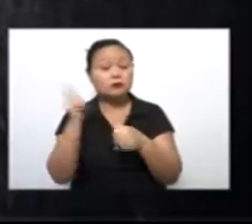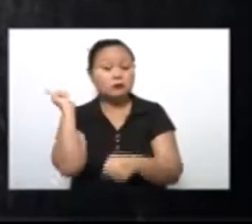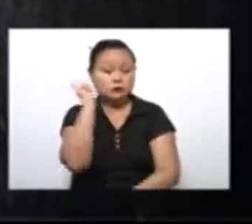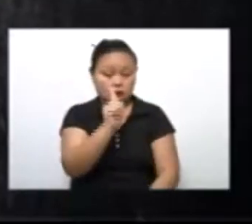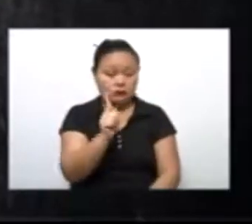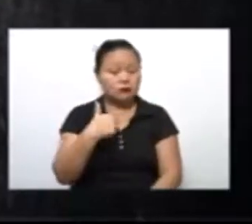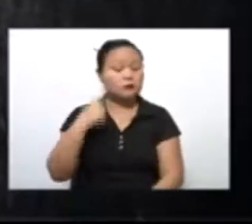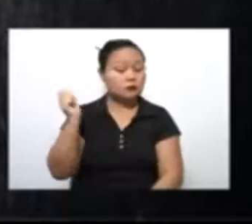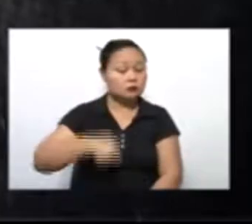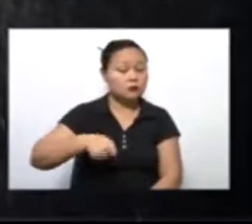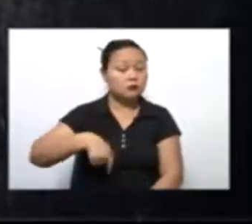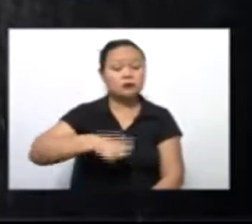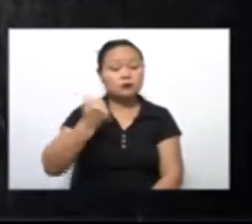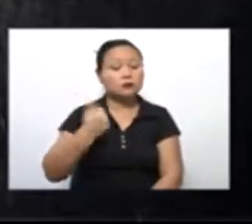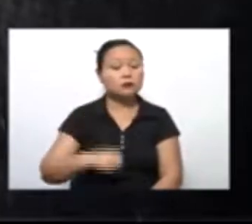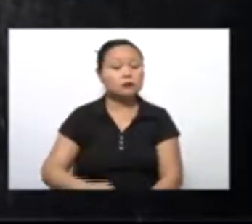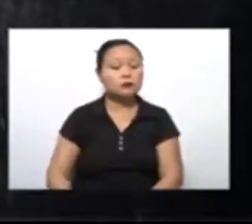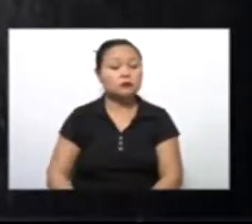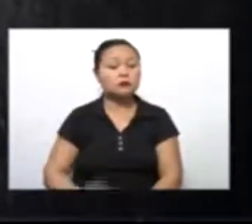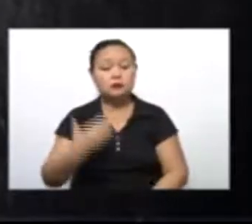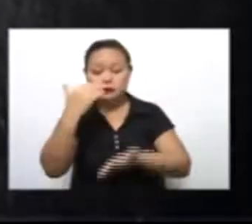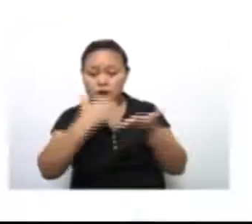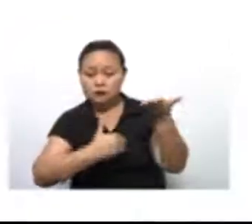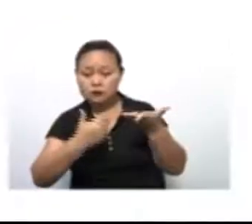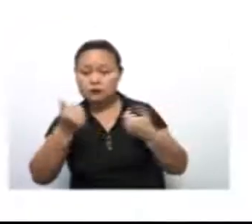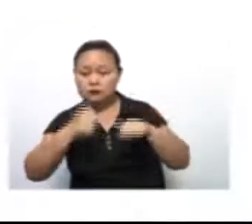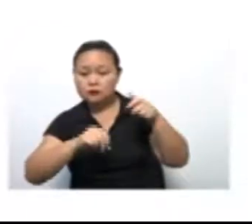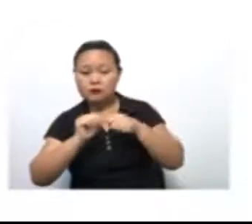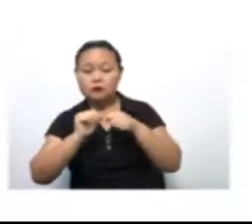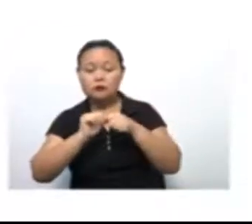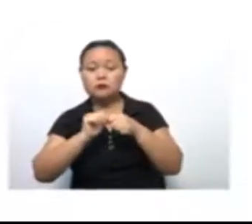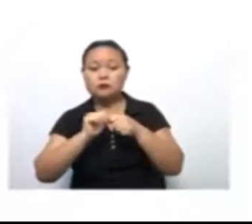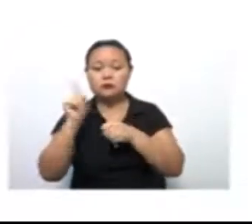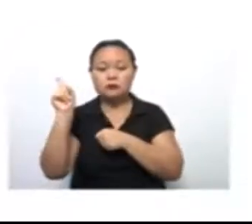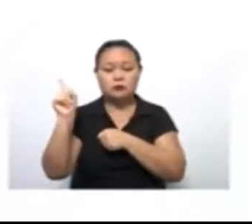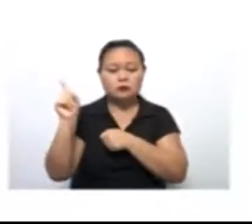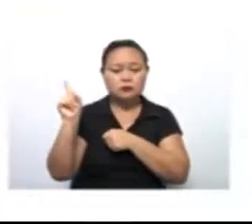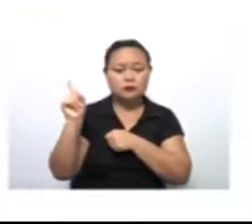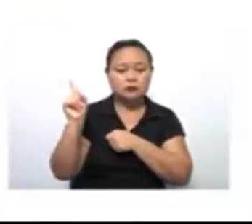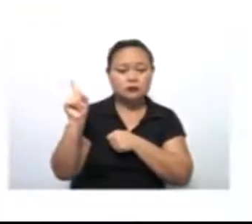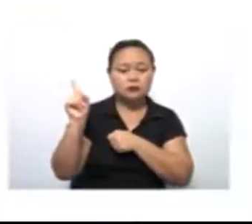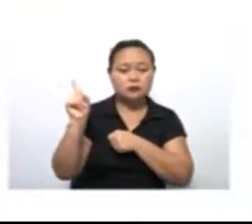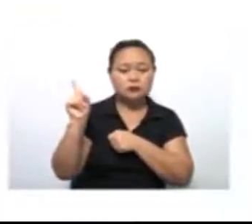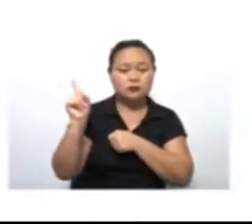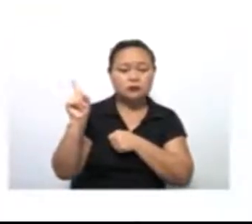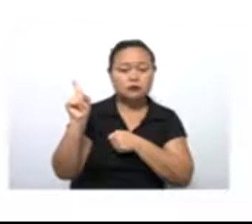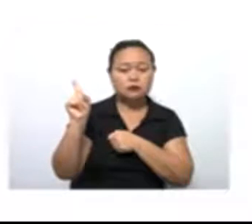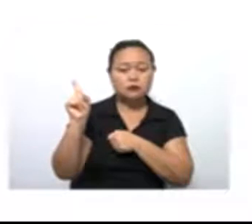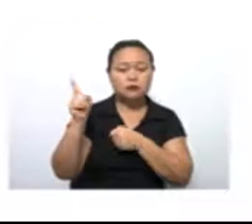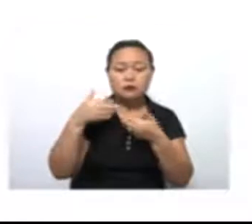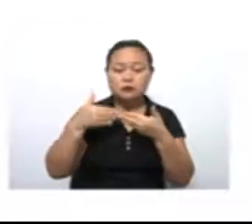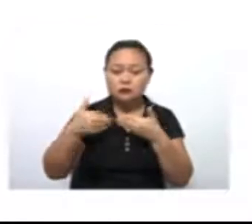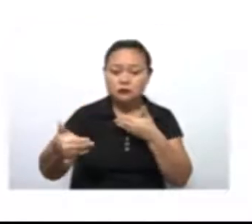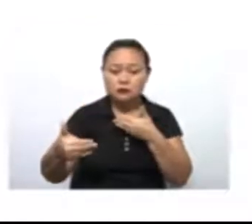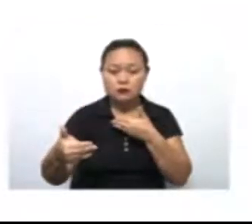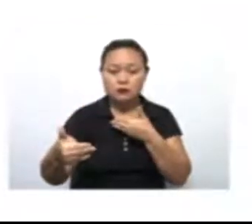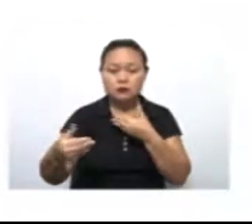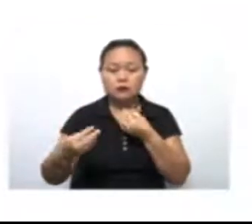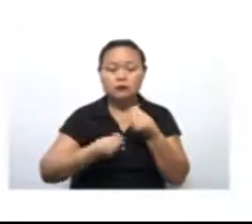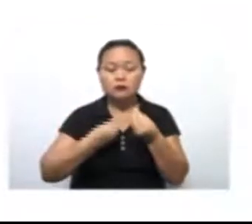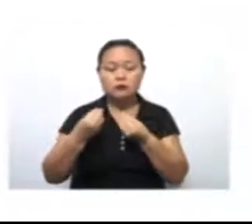do texto dissertativo. Os conectivos ligam os termos das orações